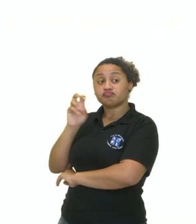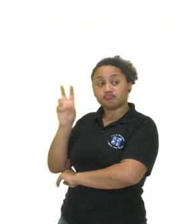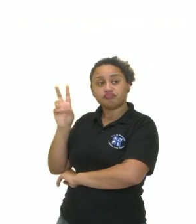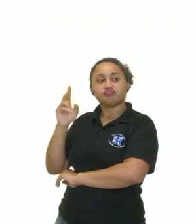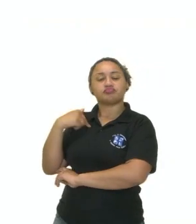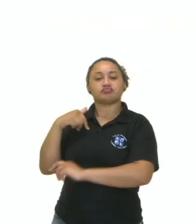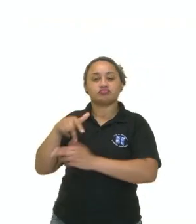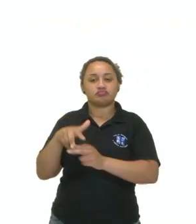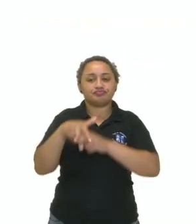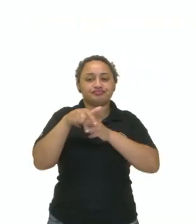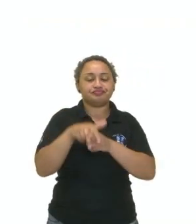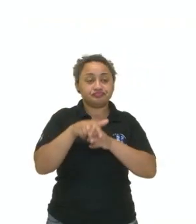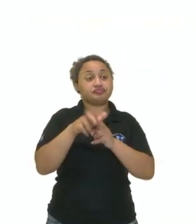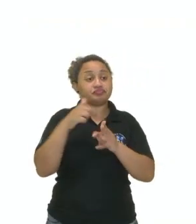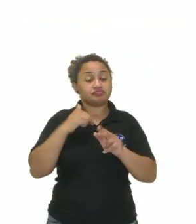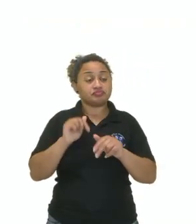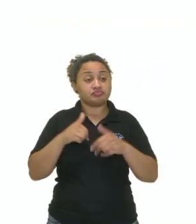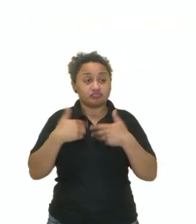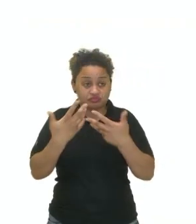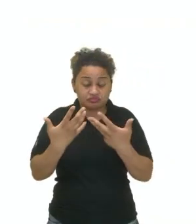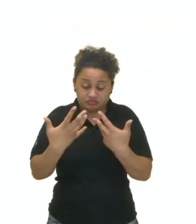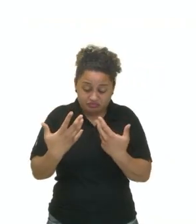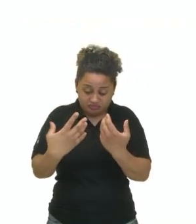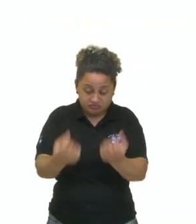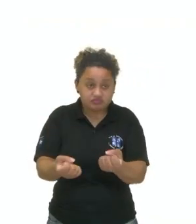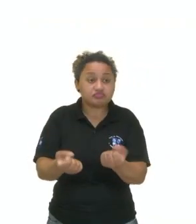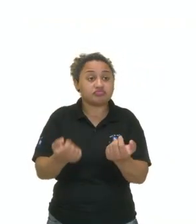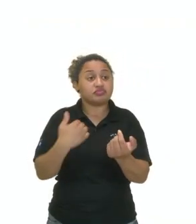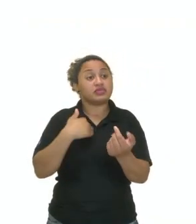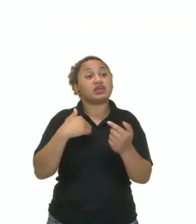César, diz que o ato dele estar